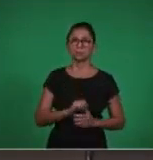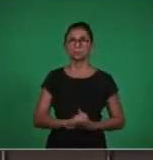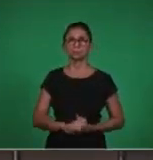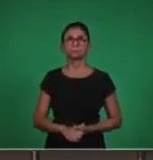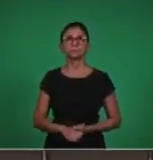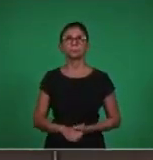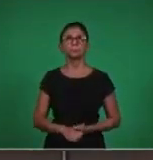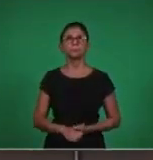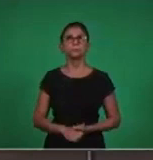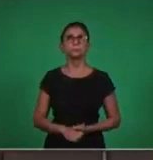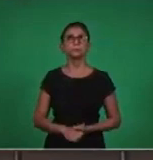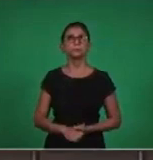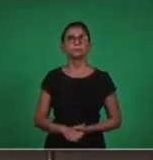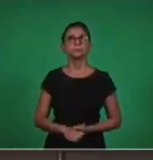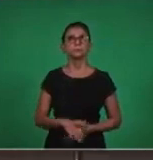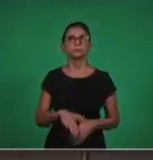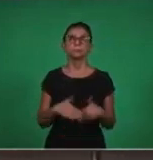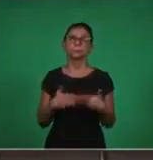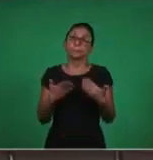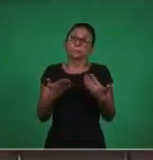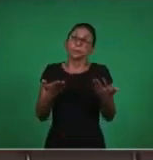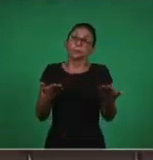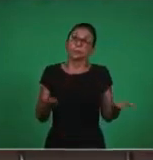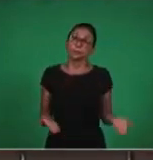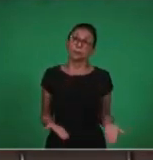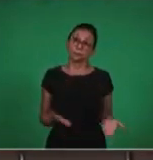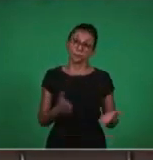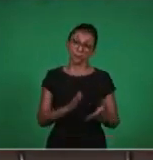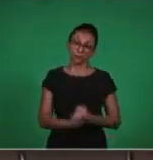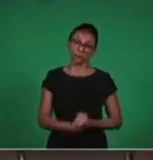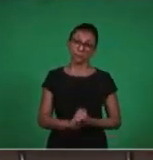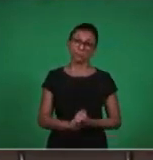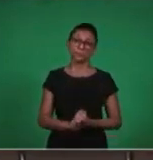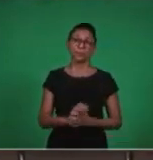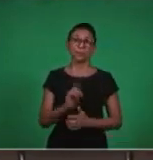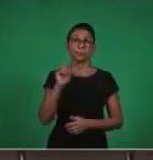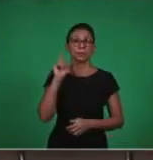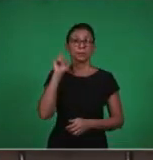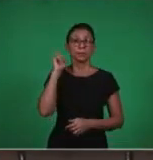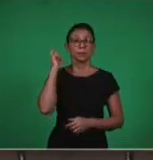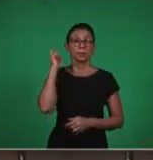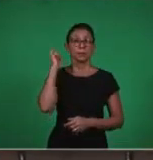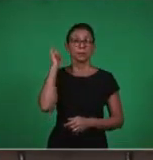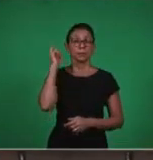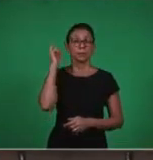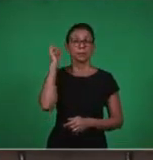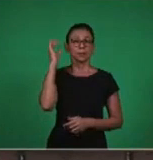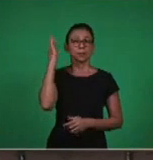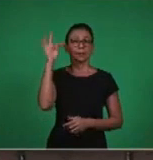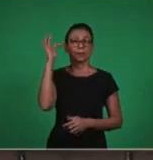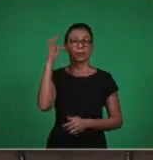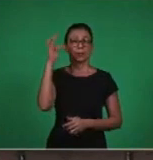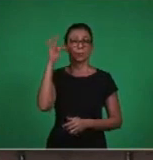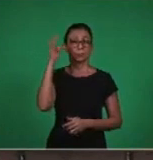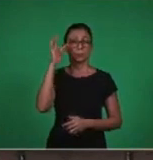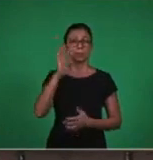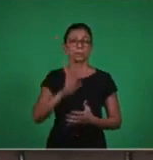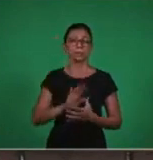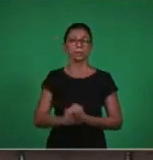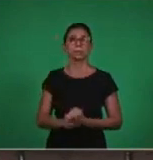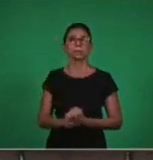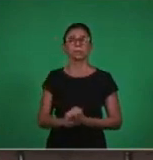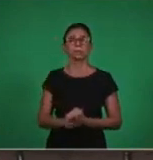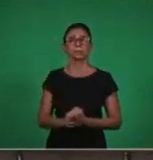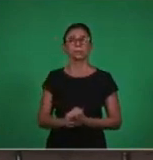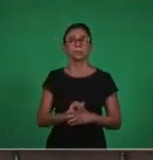Então, essa teoria do evolucionismo, ela está baseada naquilo que se vê. E